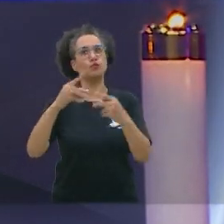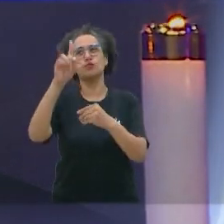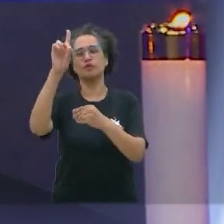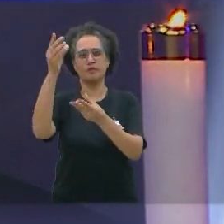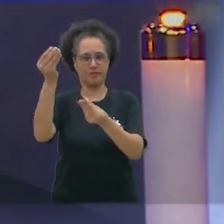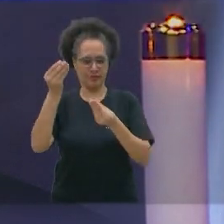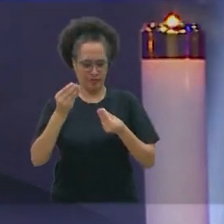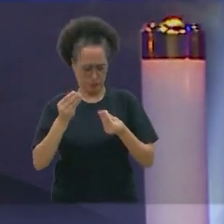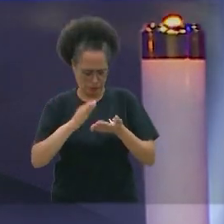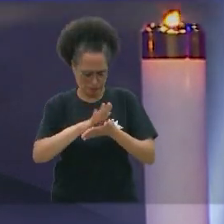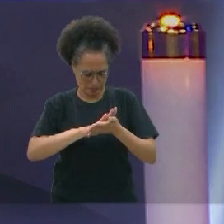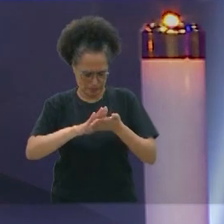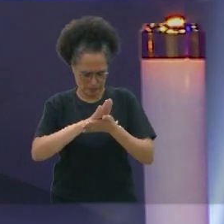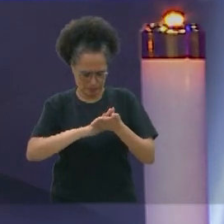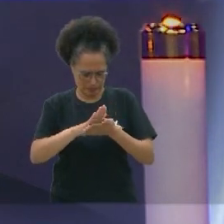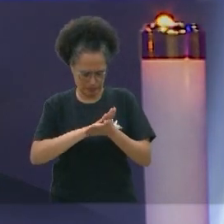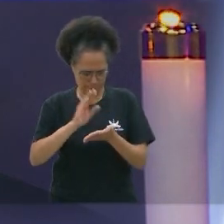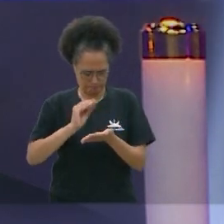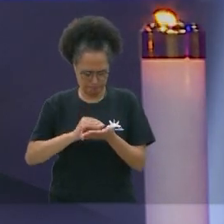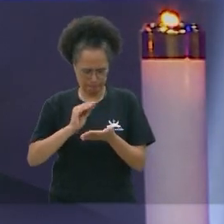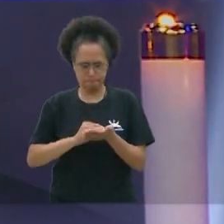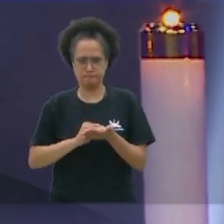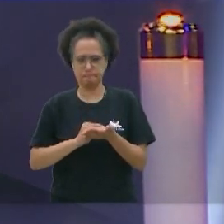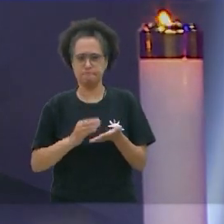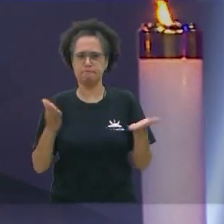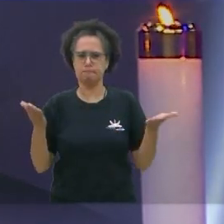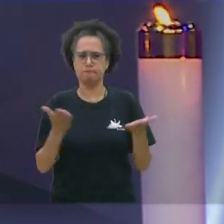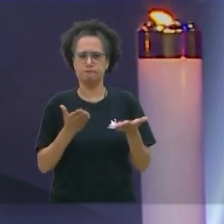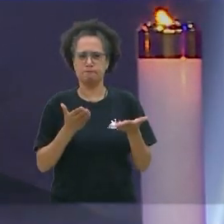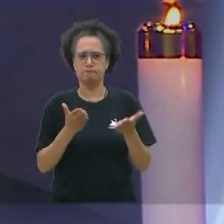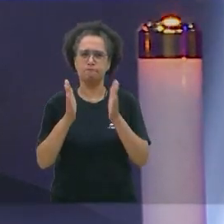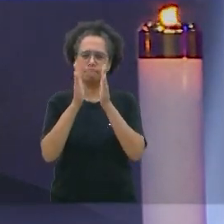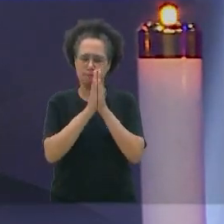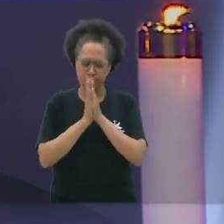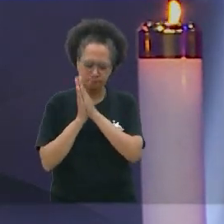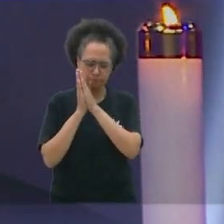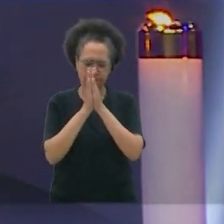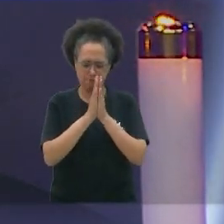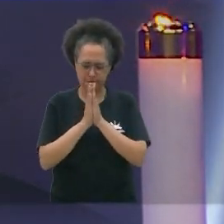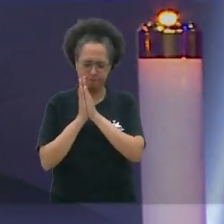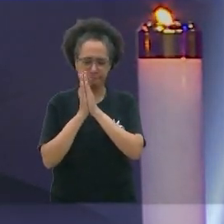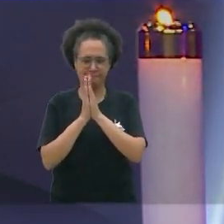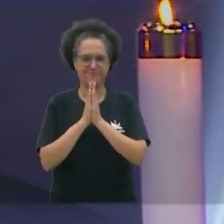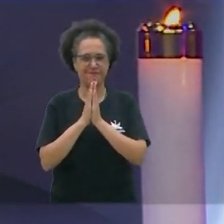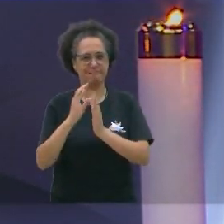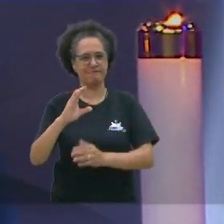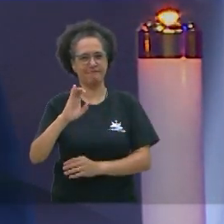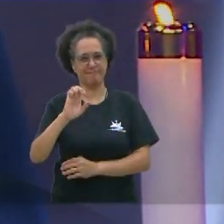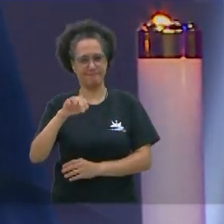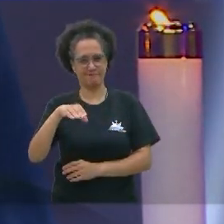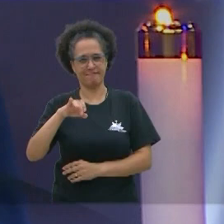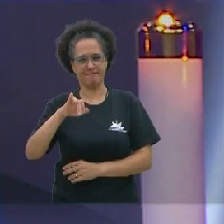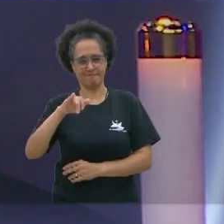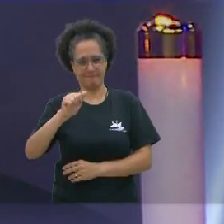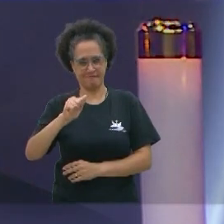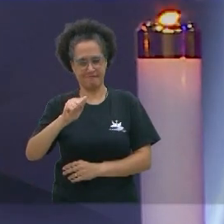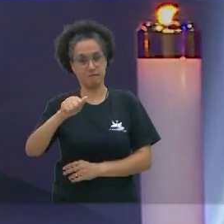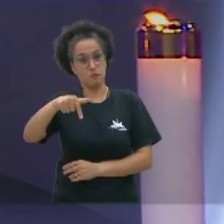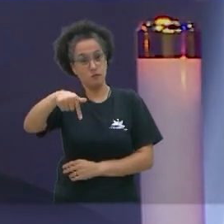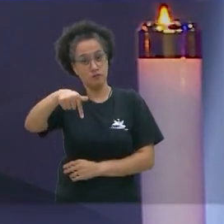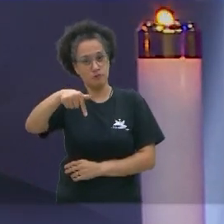hoje nós clamamos e pedimos o dom da ciência. Dos 7 dons do Espírito Santo,